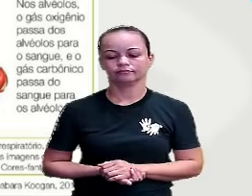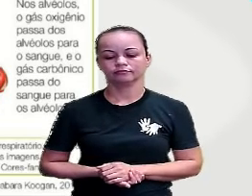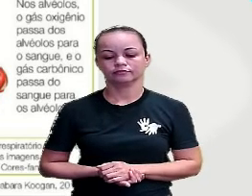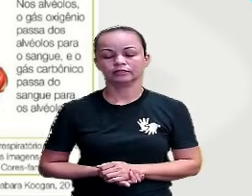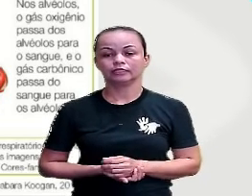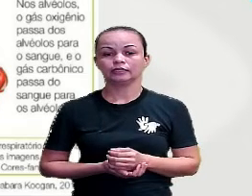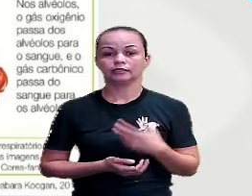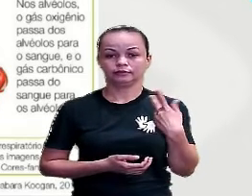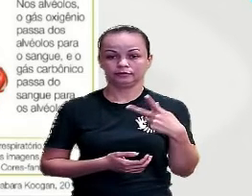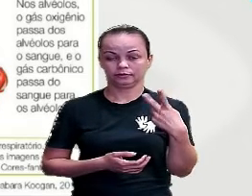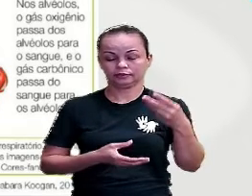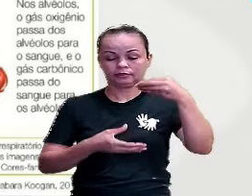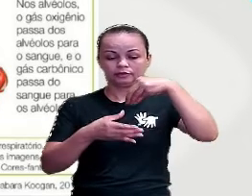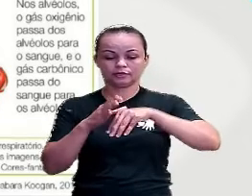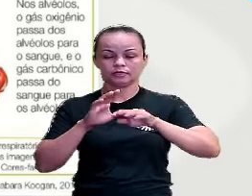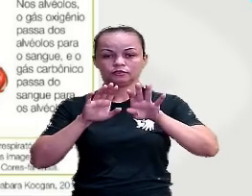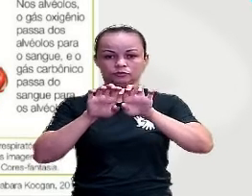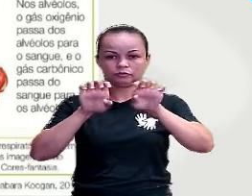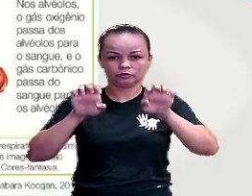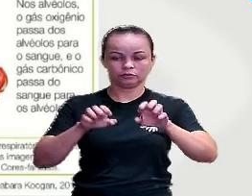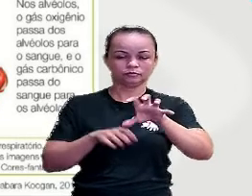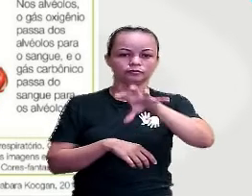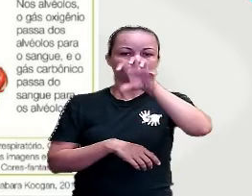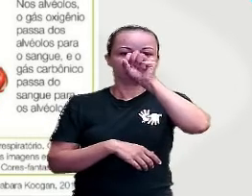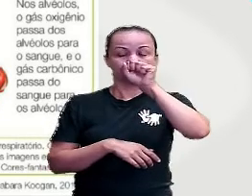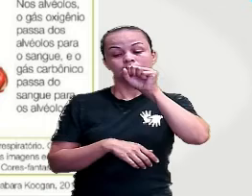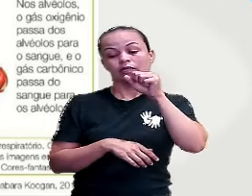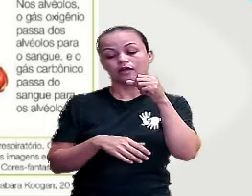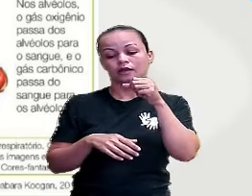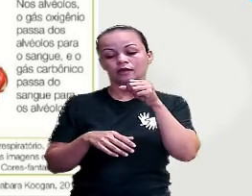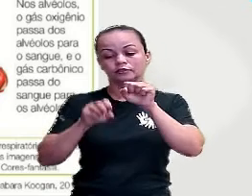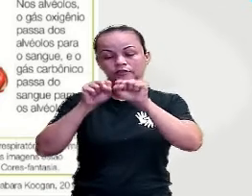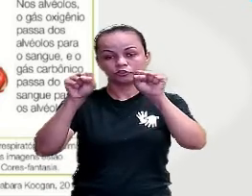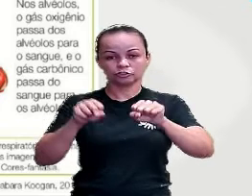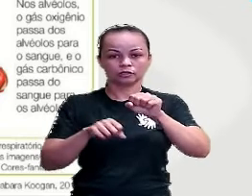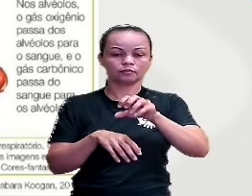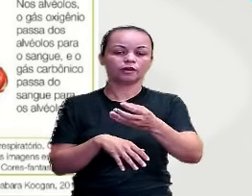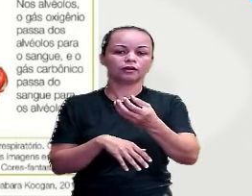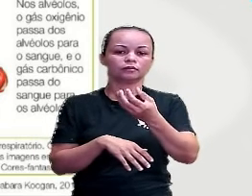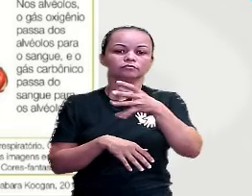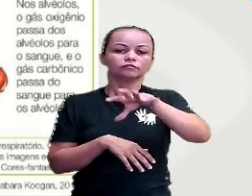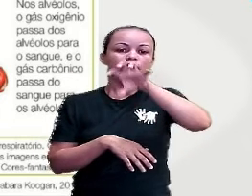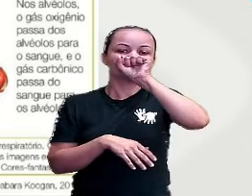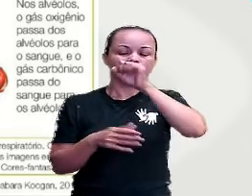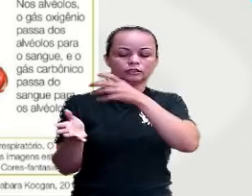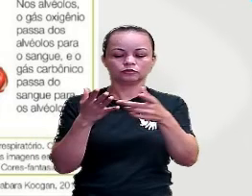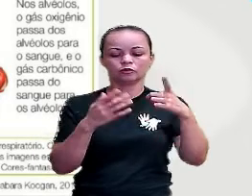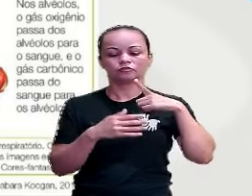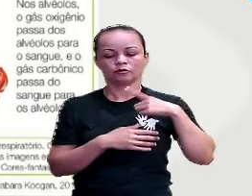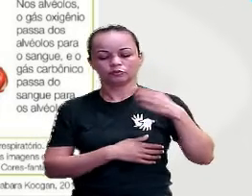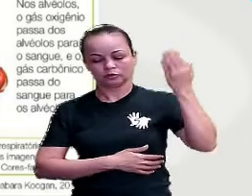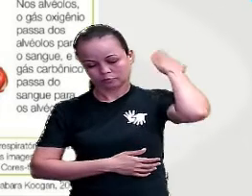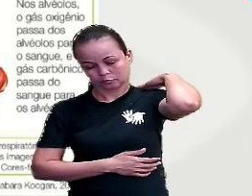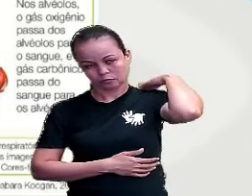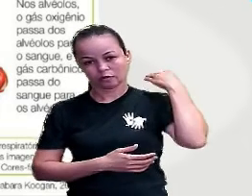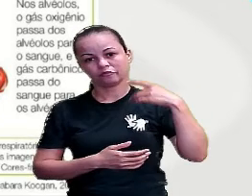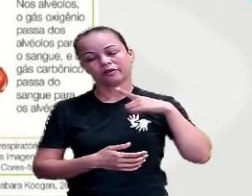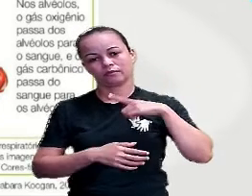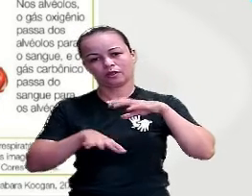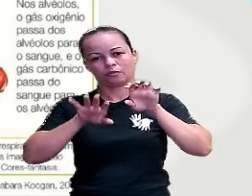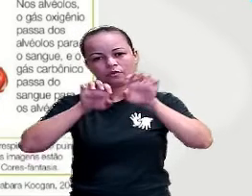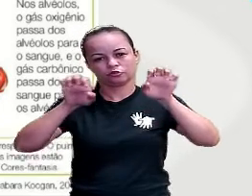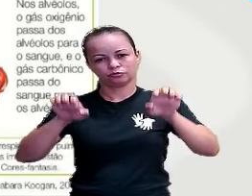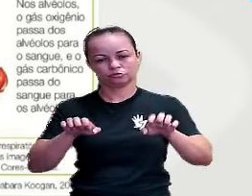nosso sistema respiratório, lá nas ramificações dos nossos pulmões, nós vamos ter uma estrutura que a gente vai chamar